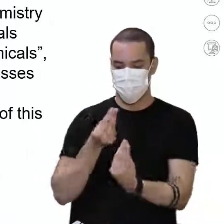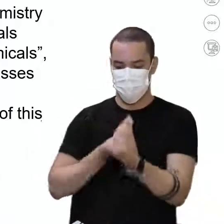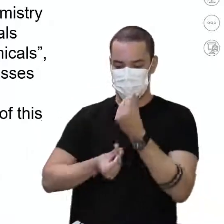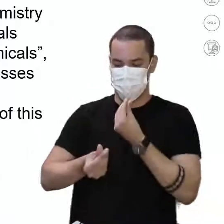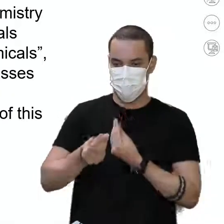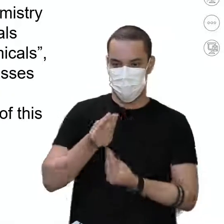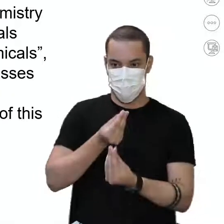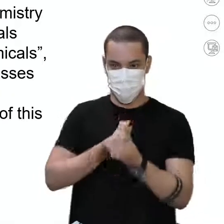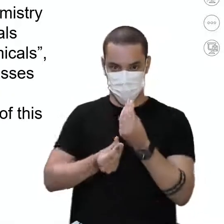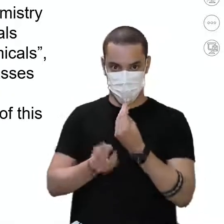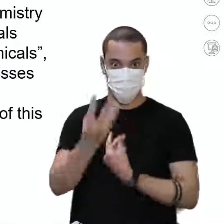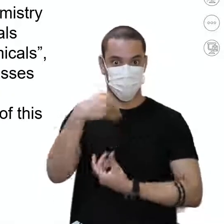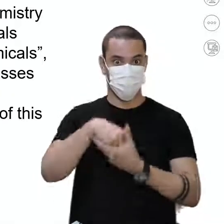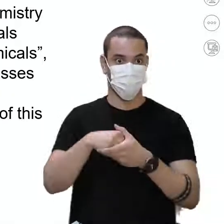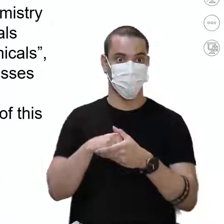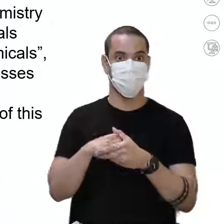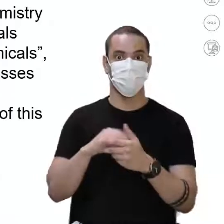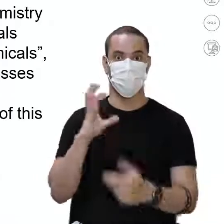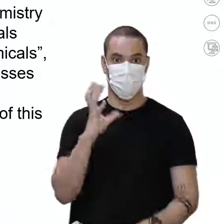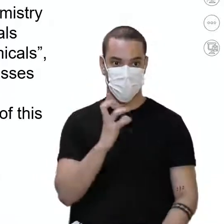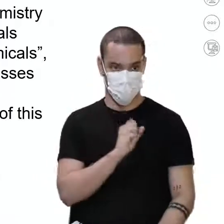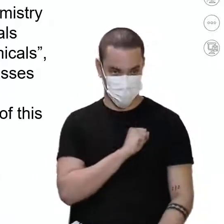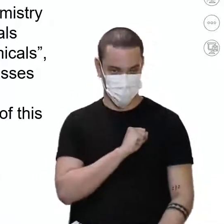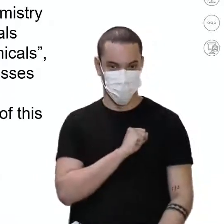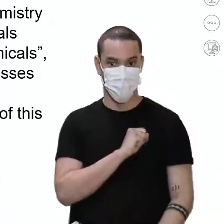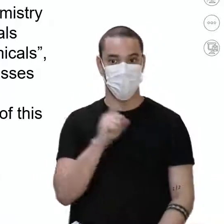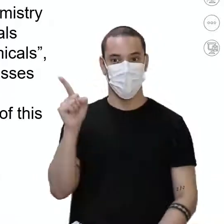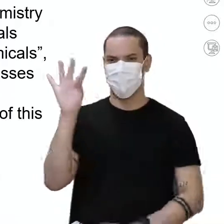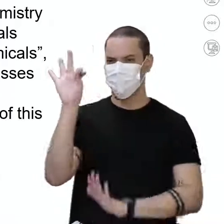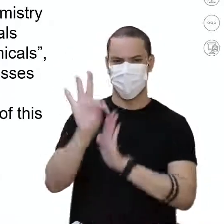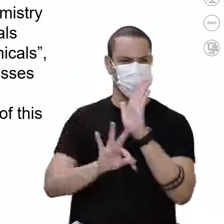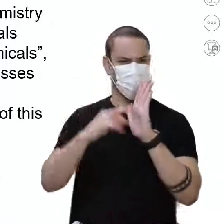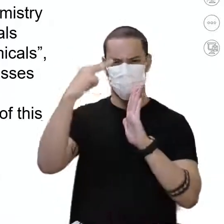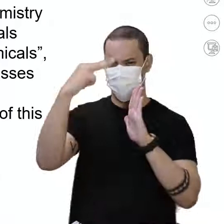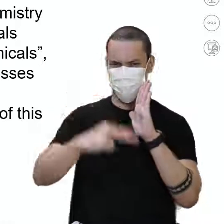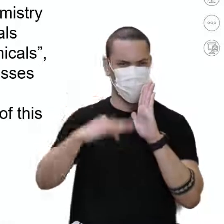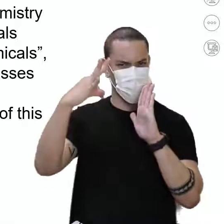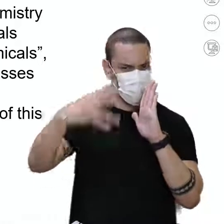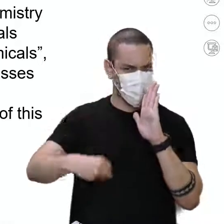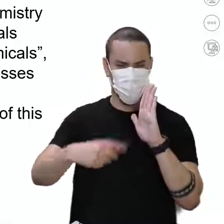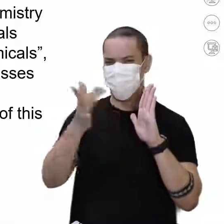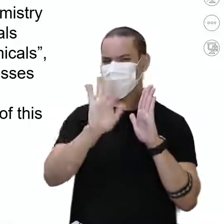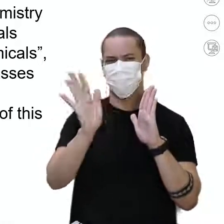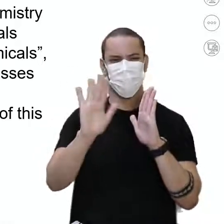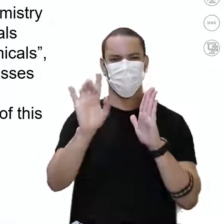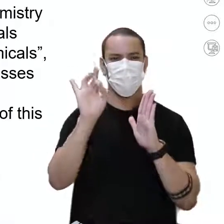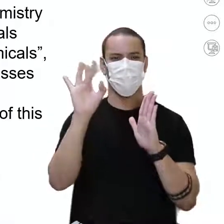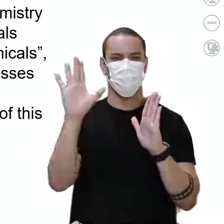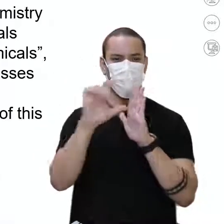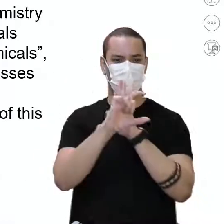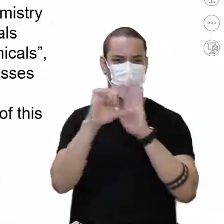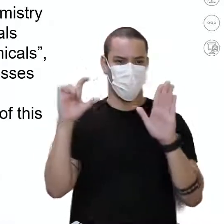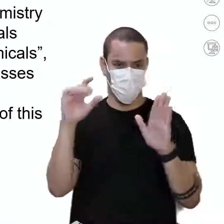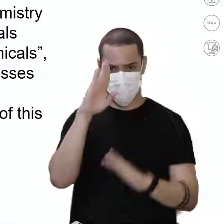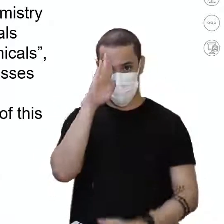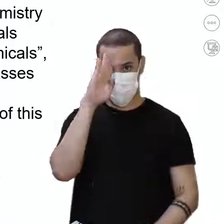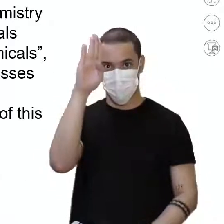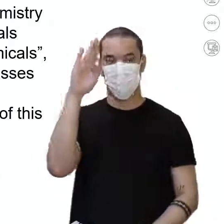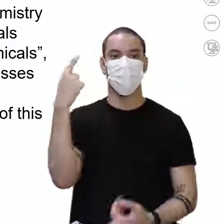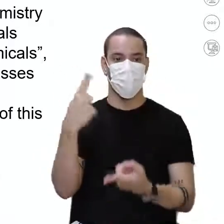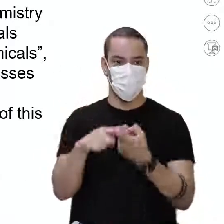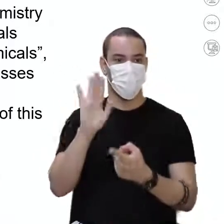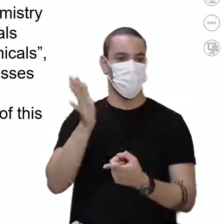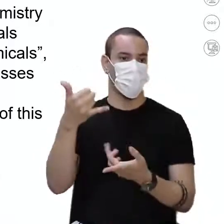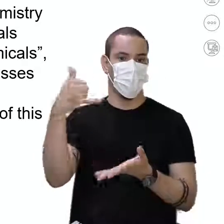sobre questões de química no amor. Nesse texto aqui, que eu não pretendo ler ele todo para vocês, só vou ler até essa parte aqui, onde